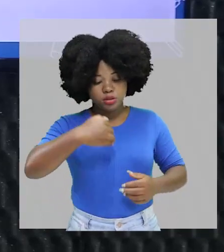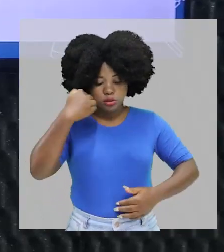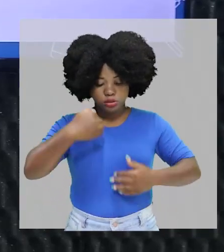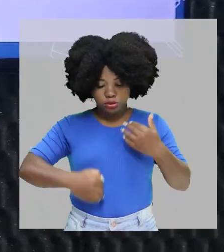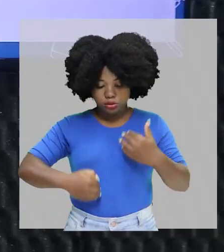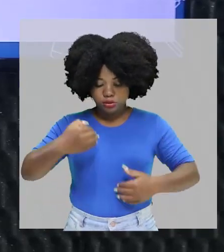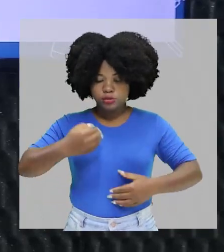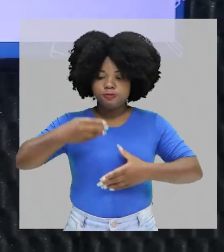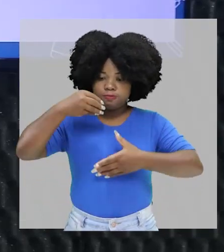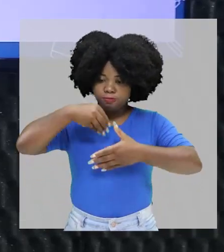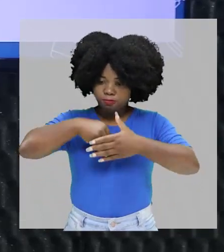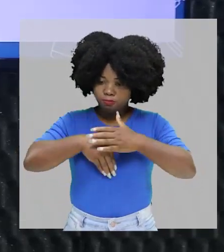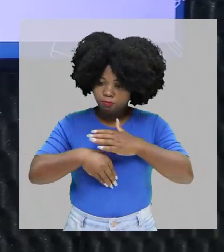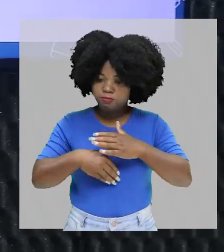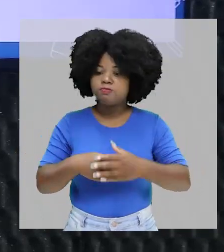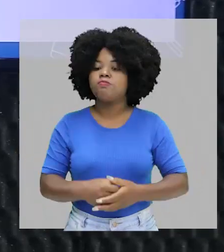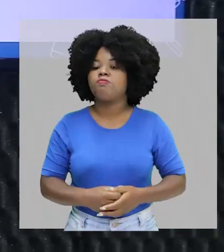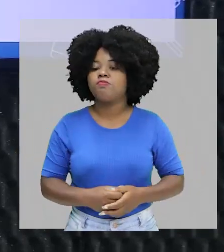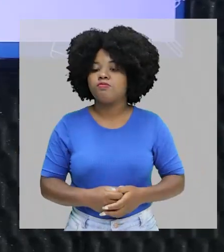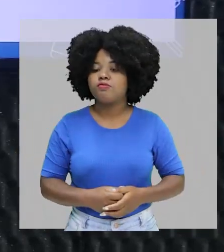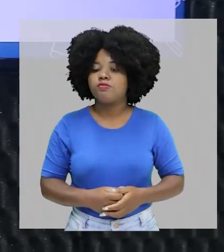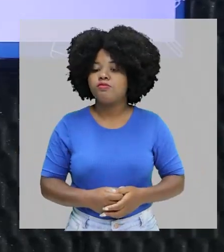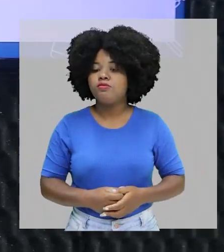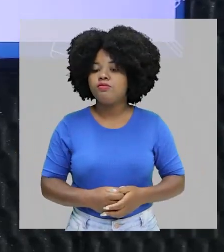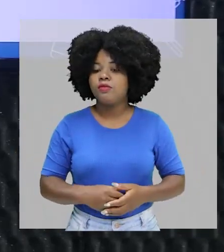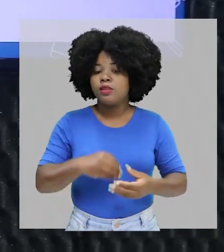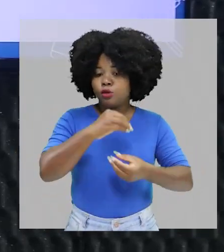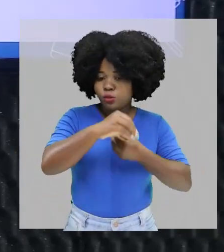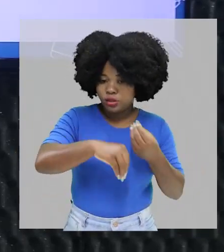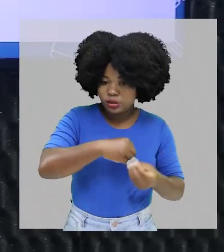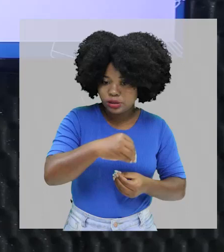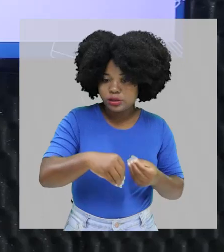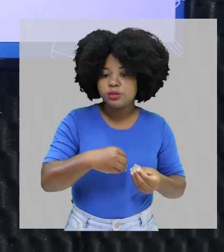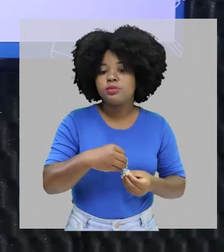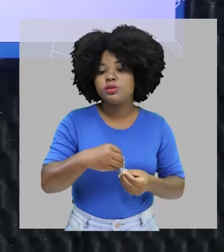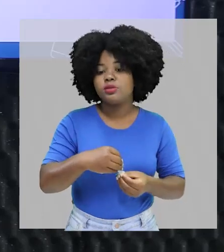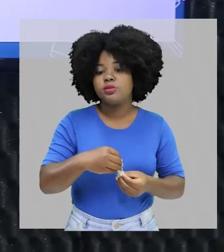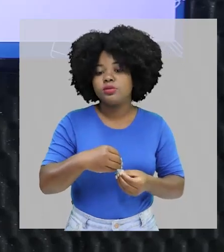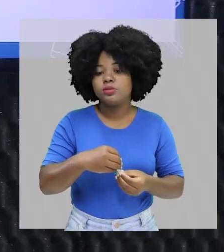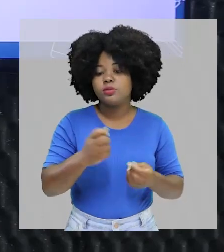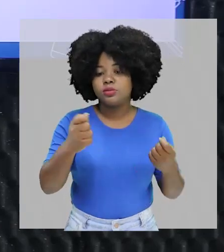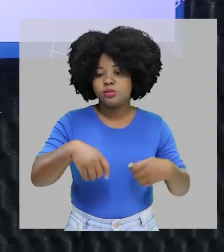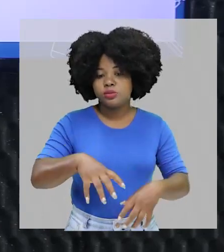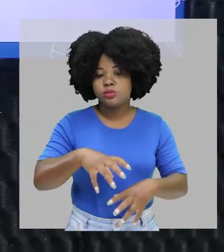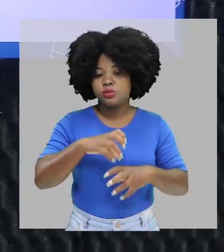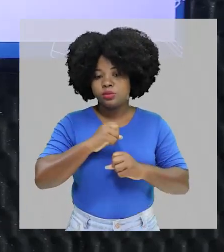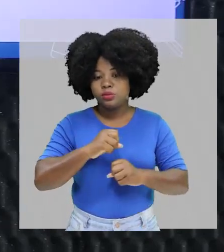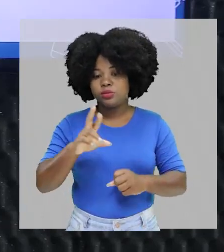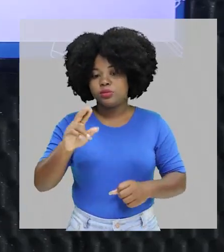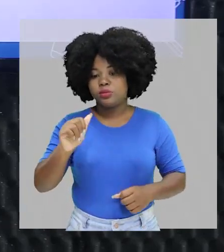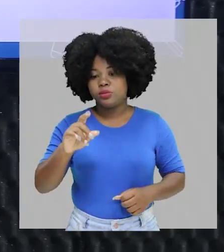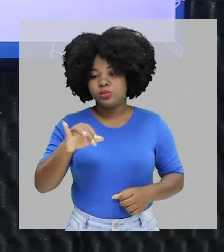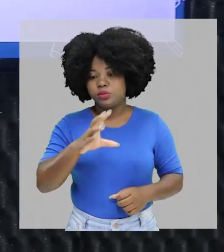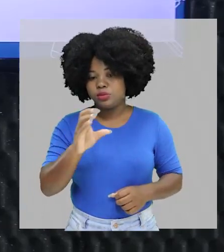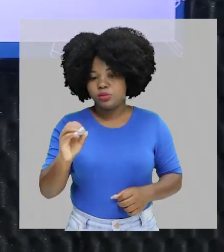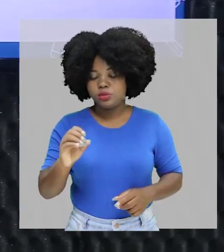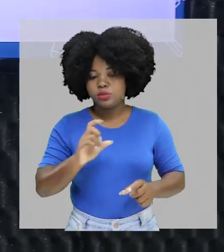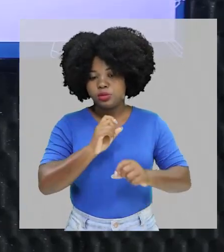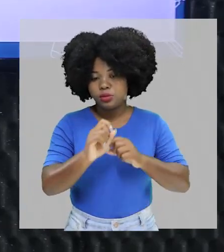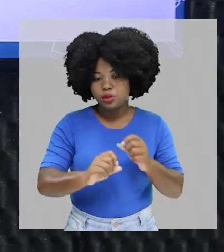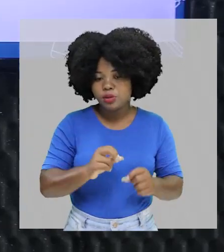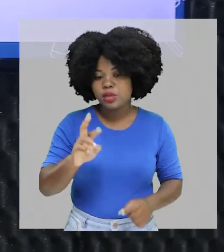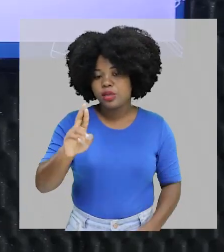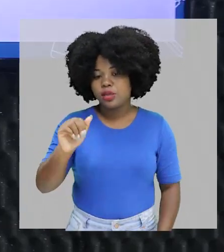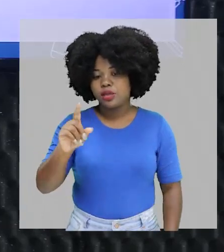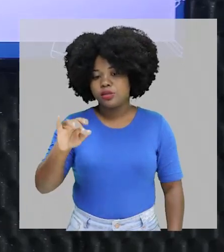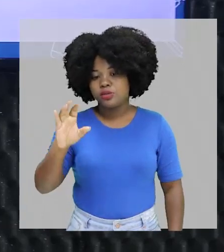sofrendo o problema. Então, essa substância que vai emitir radiação vamos chamar de radiofármaco.